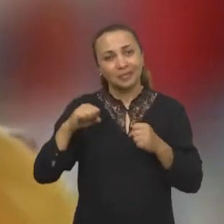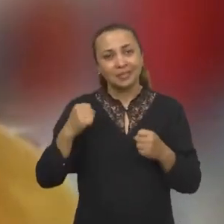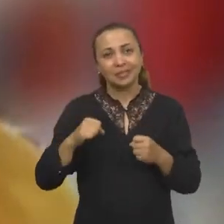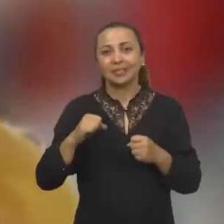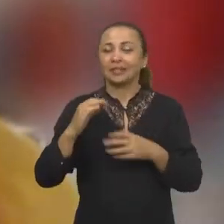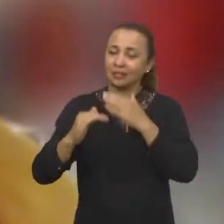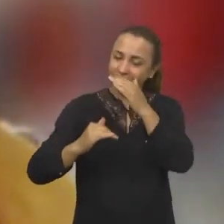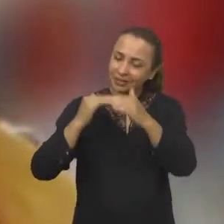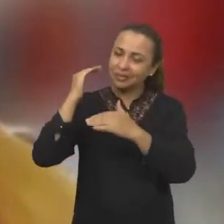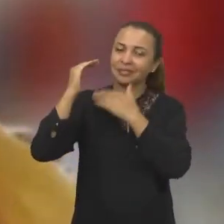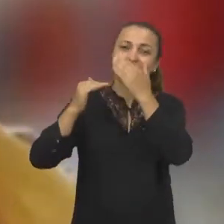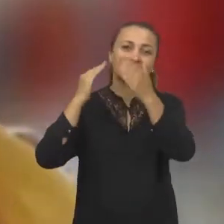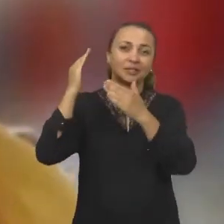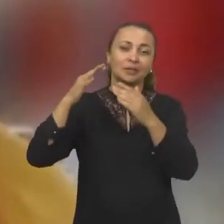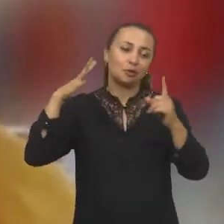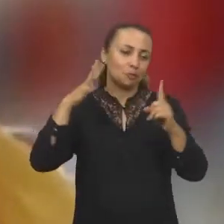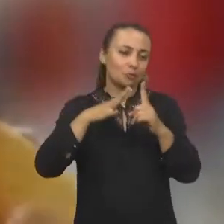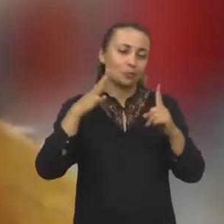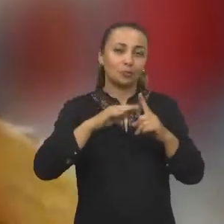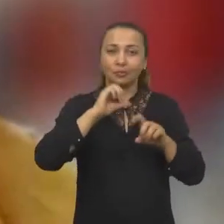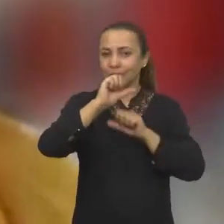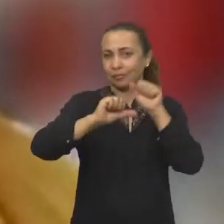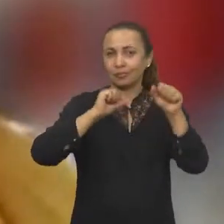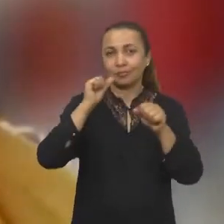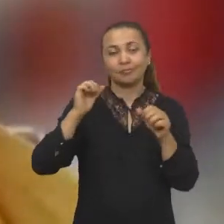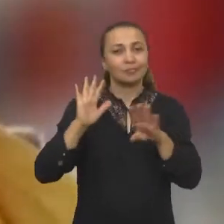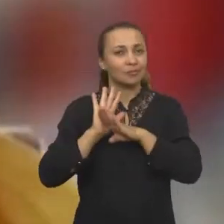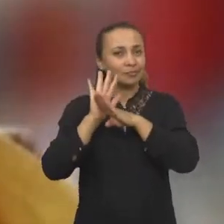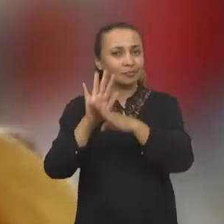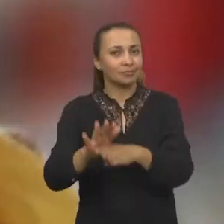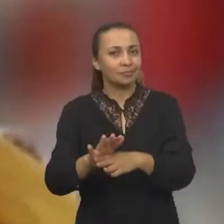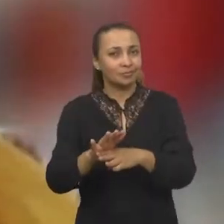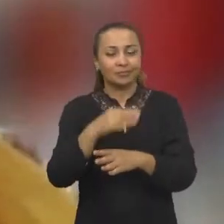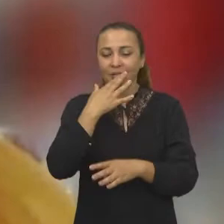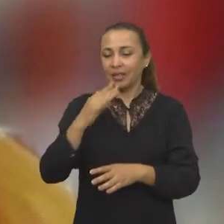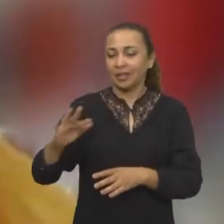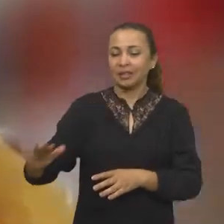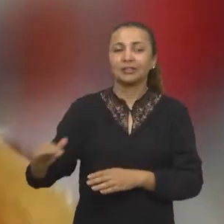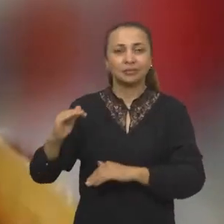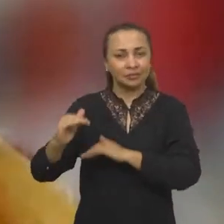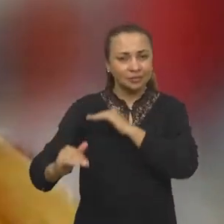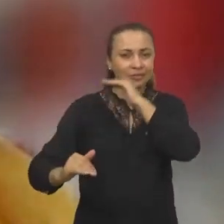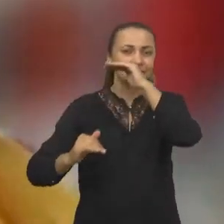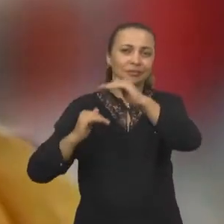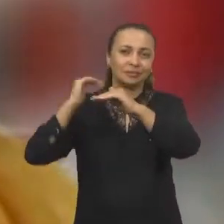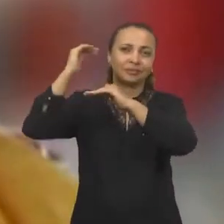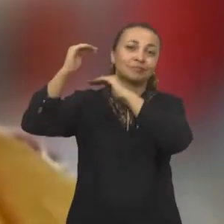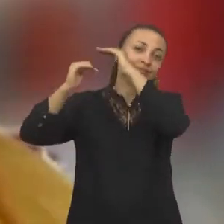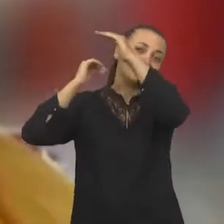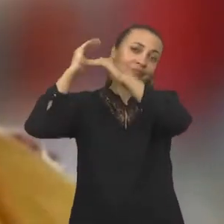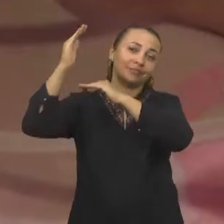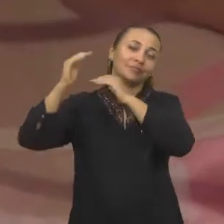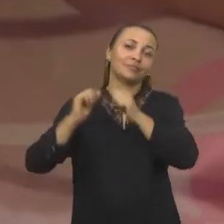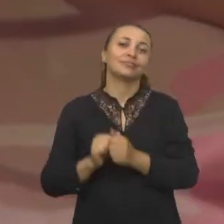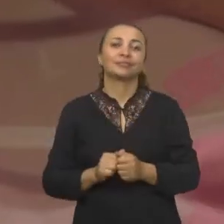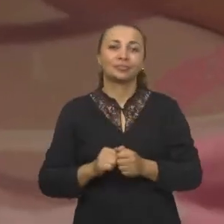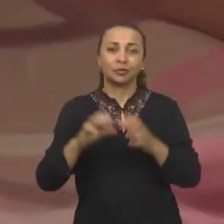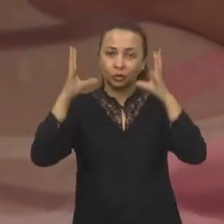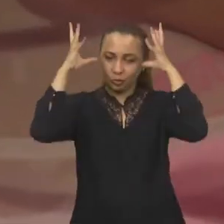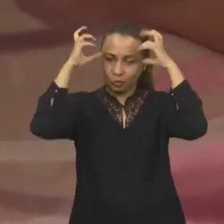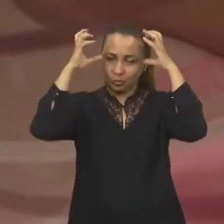leite de cabra, não contém isso. Quem vai conter todos esses nutrientes e tem muito mais é o leite materno.